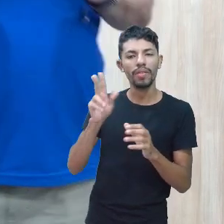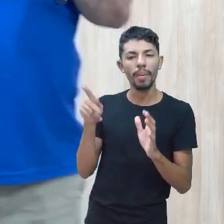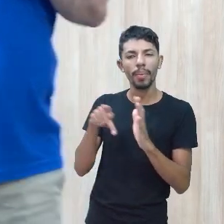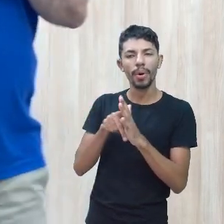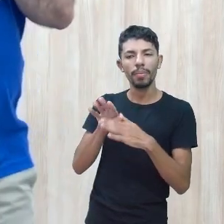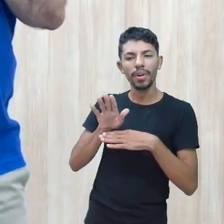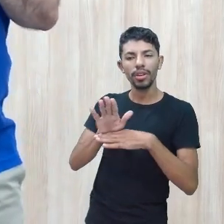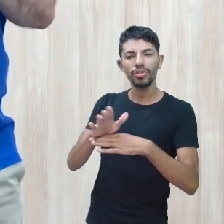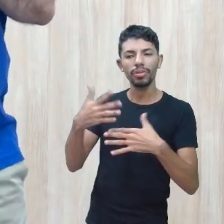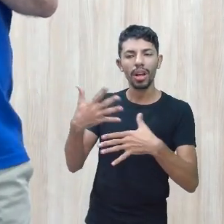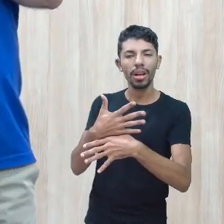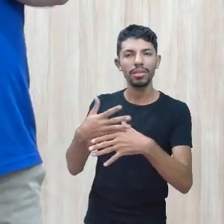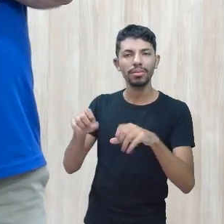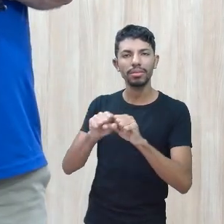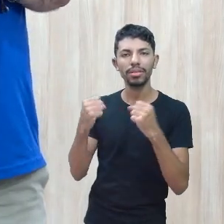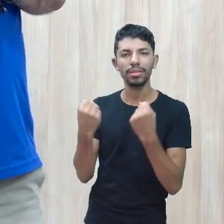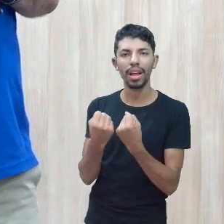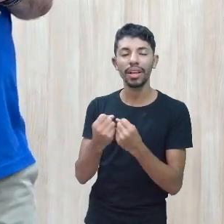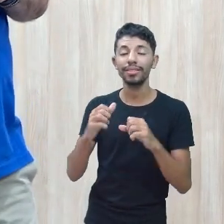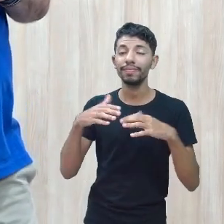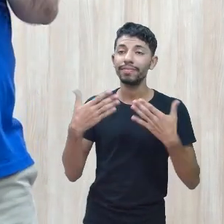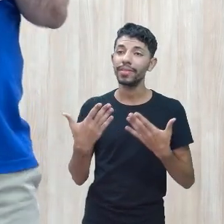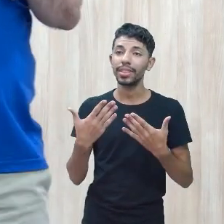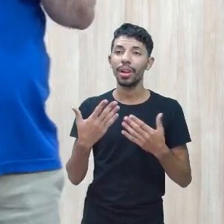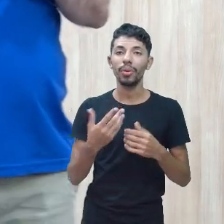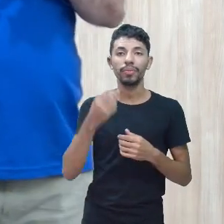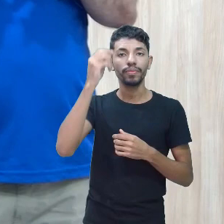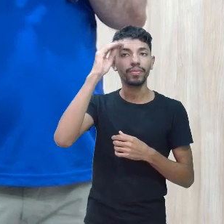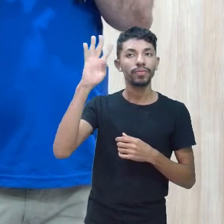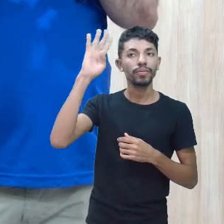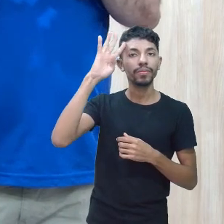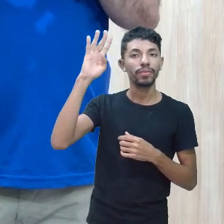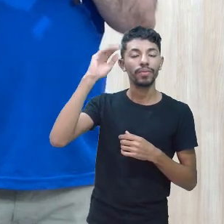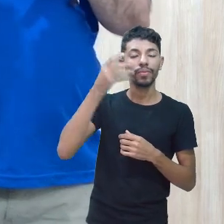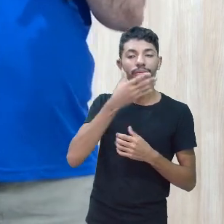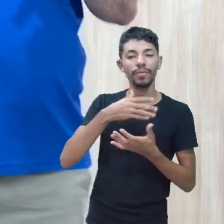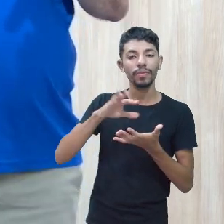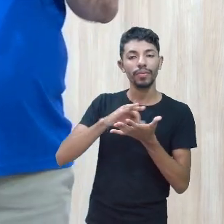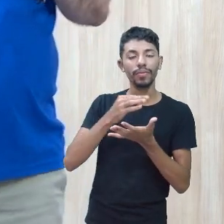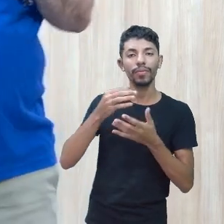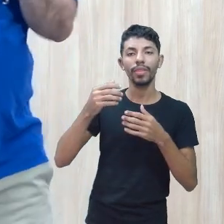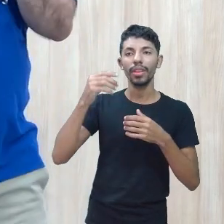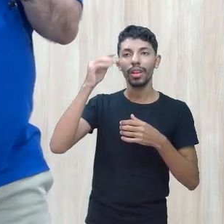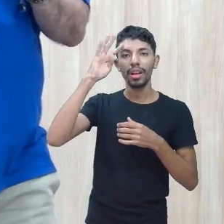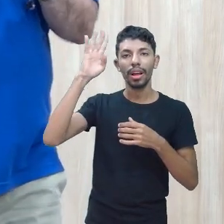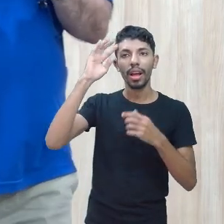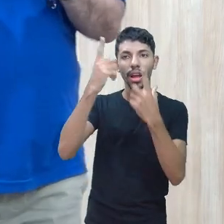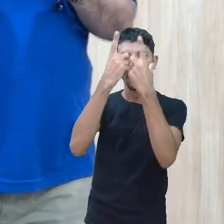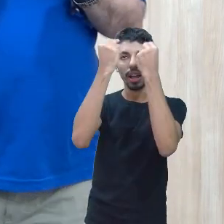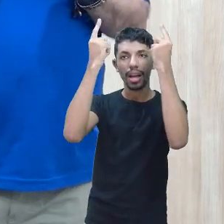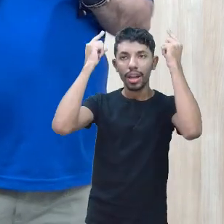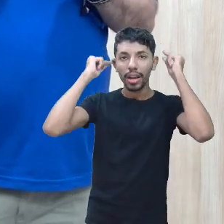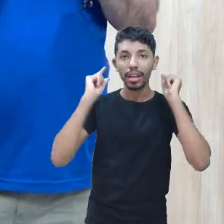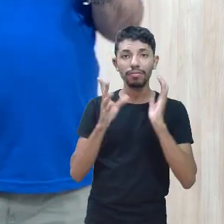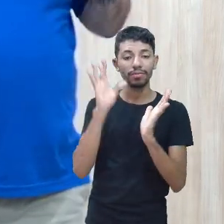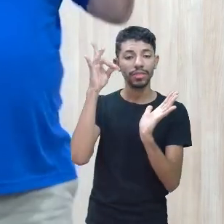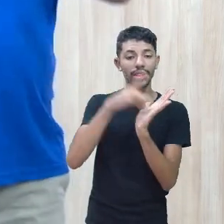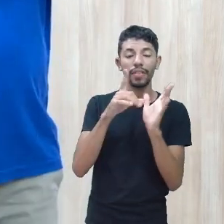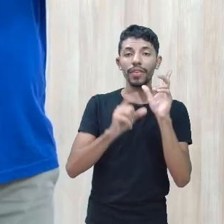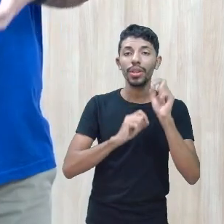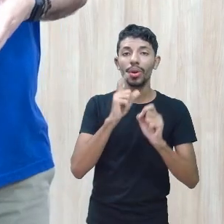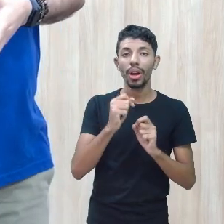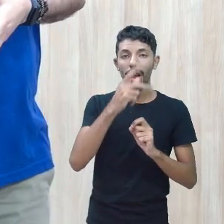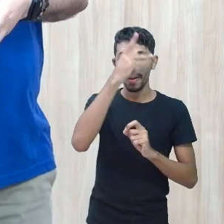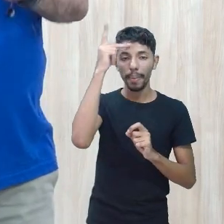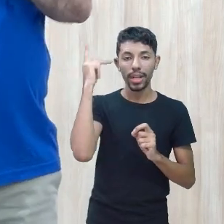Então, os pensadores gregos, né, eles definem essa pessoa que vive para